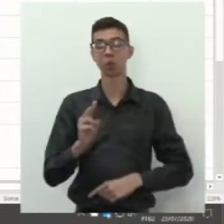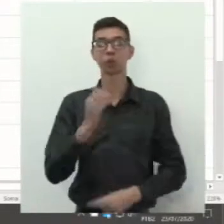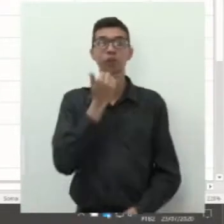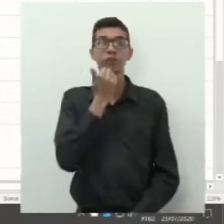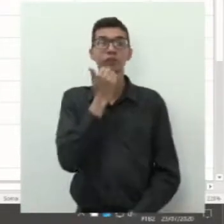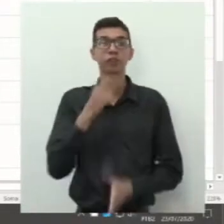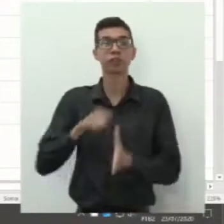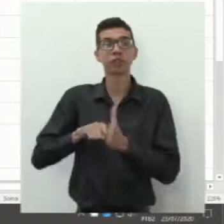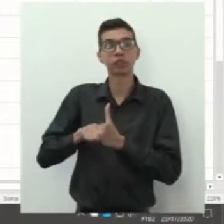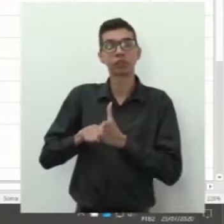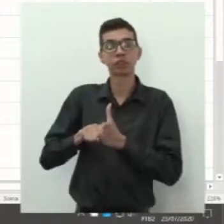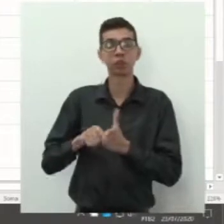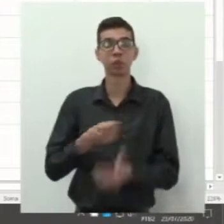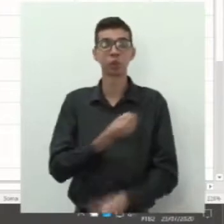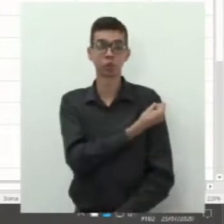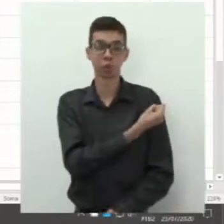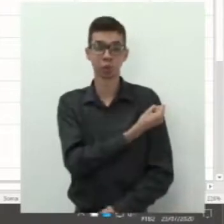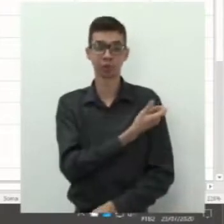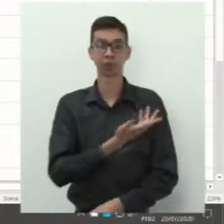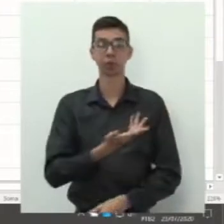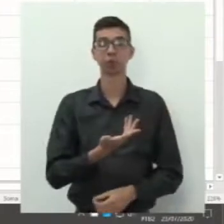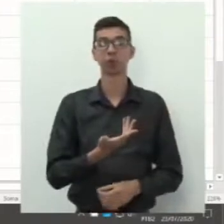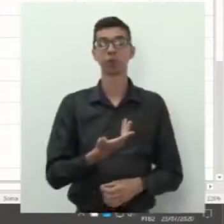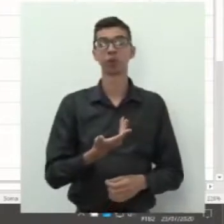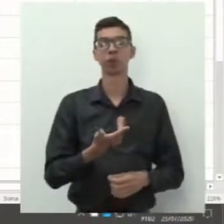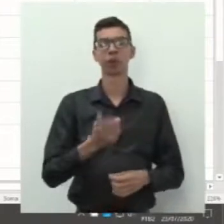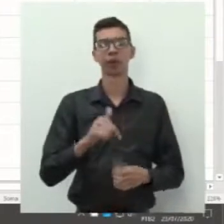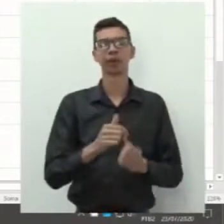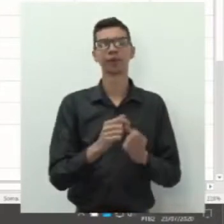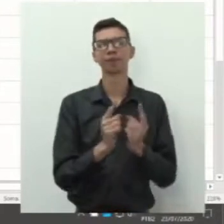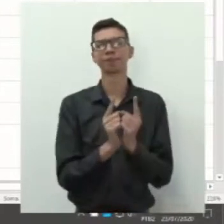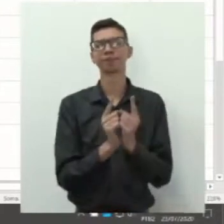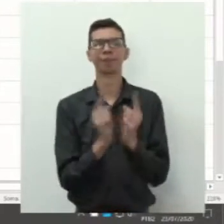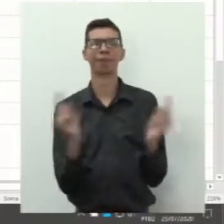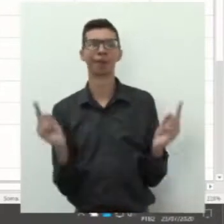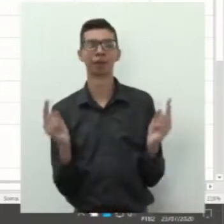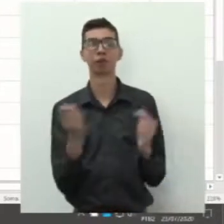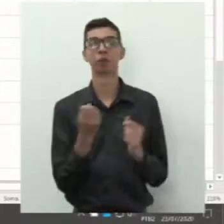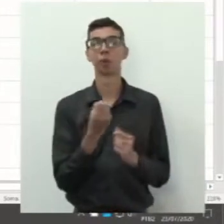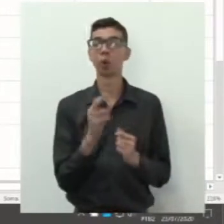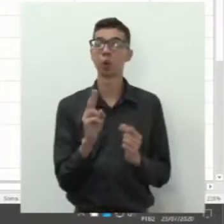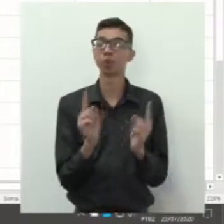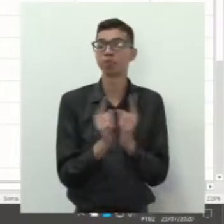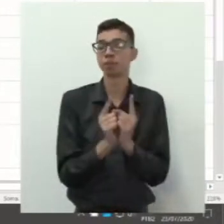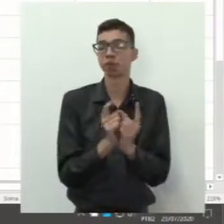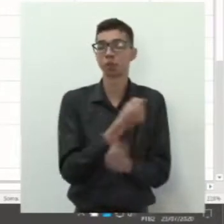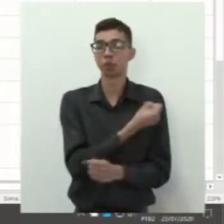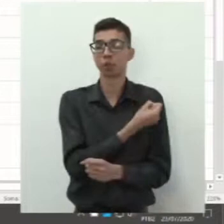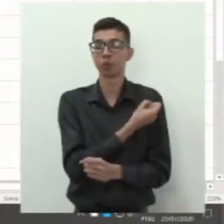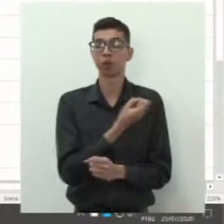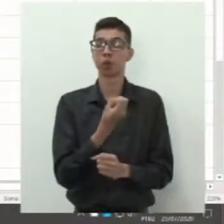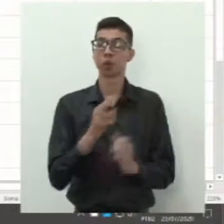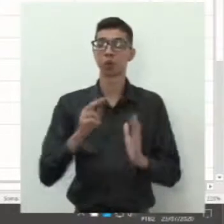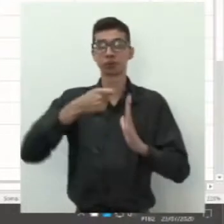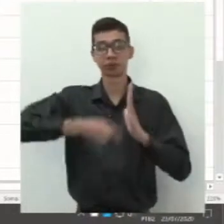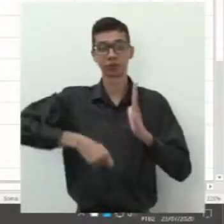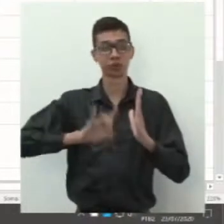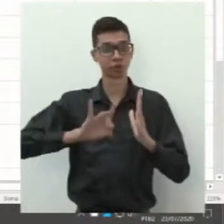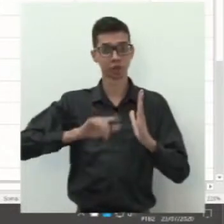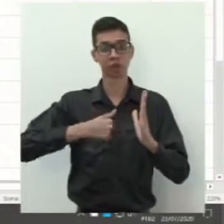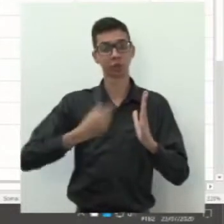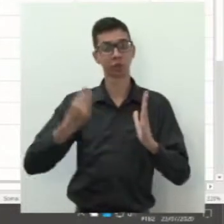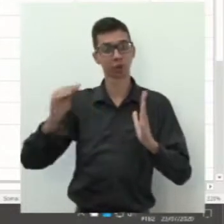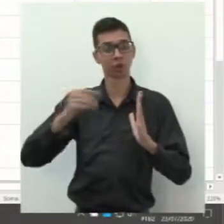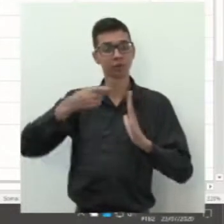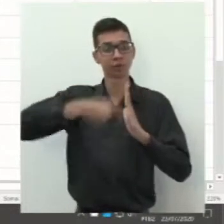ou muito pequeno, eu posso colocar notação científica. Se é texto, eu só tenho letra aqui, então eu vou colocar que é só texto. Eu posso